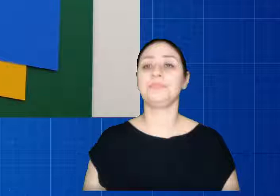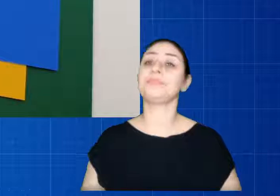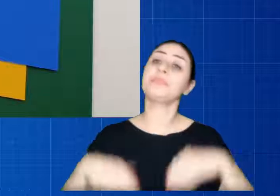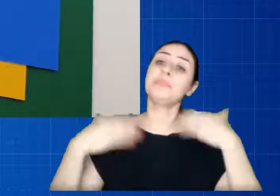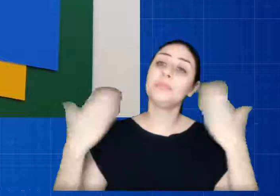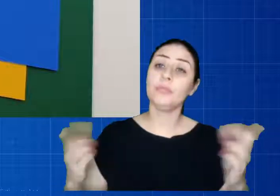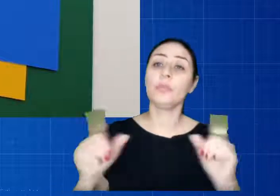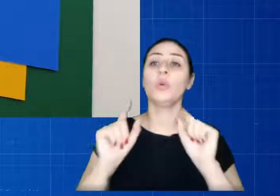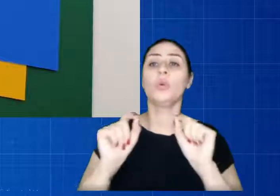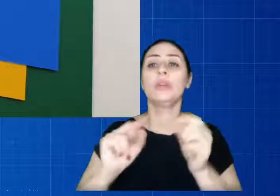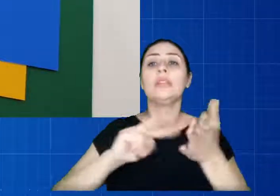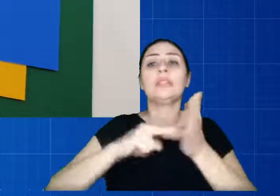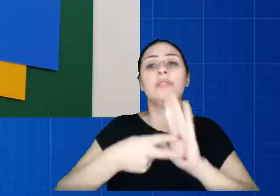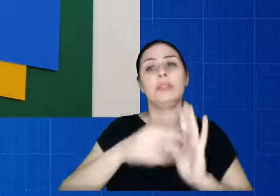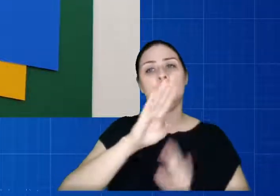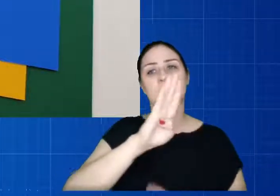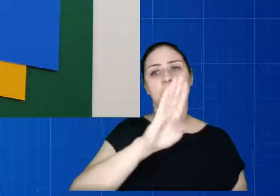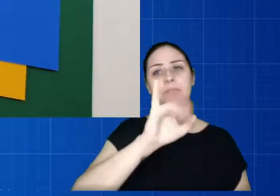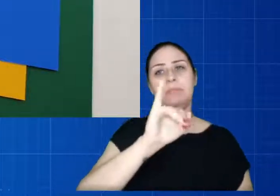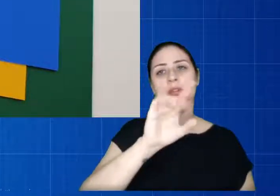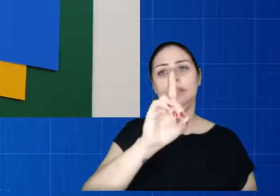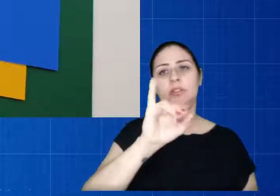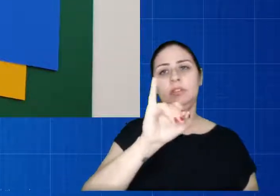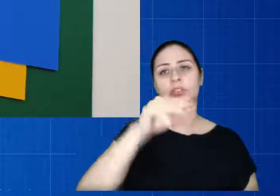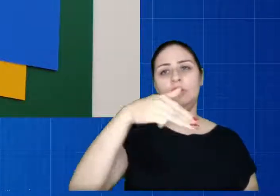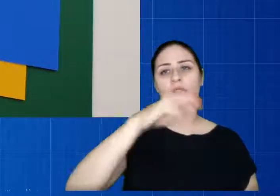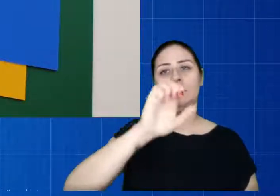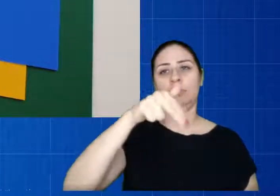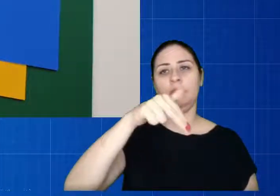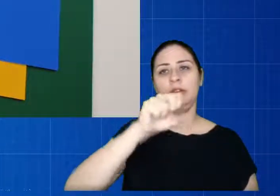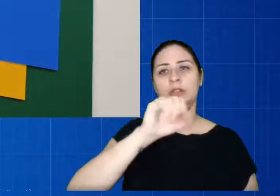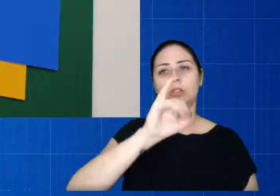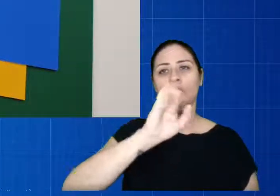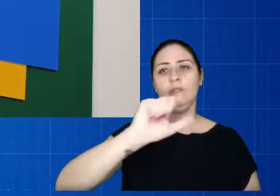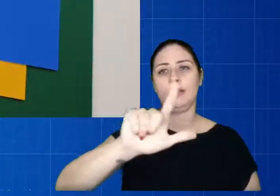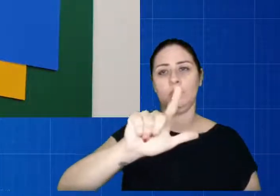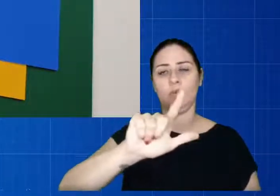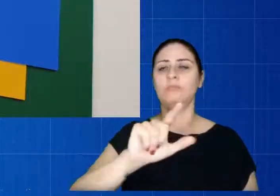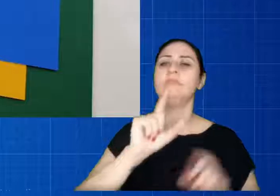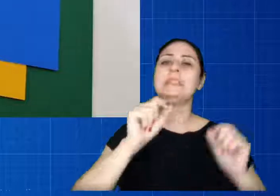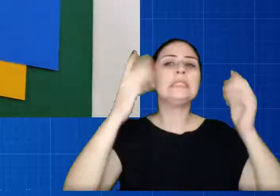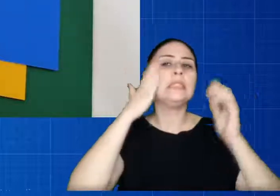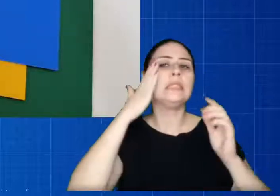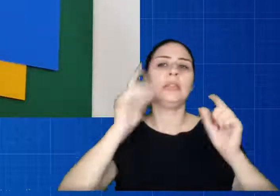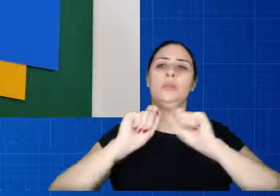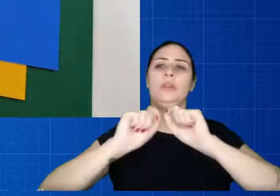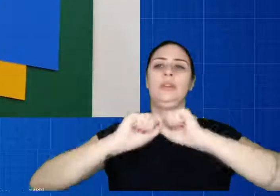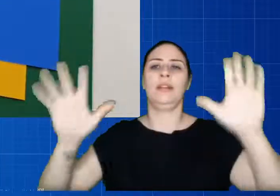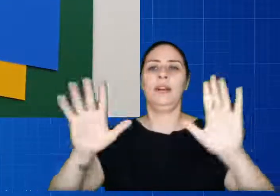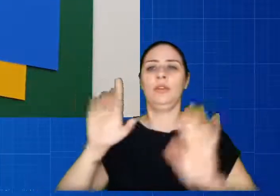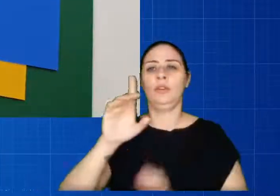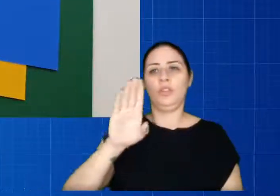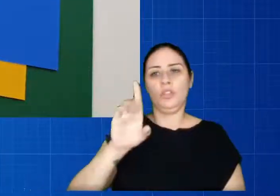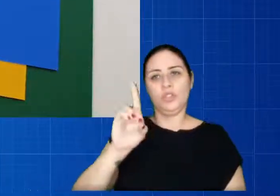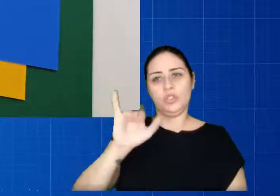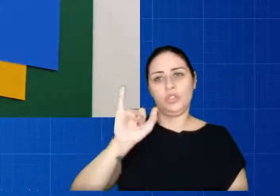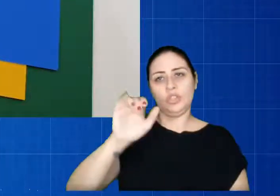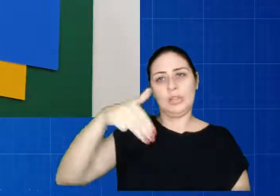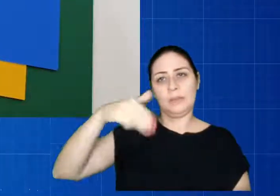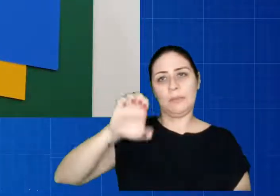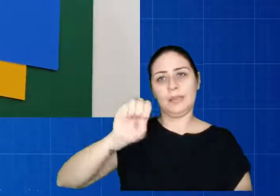Mas afinal, o que é bidimensional? Primeiro, temos que entender que dimensão é toda forma que se ocupa no